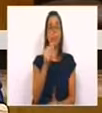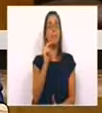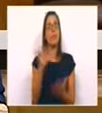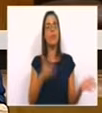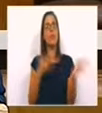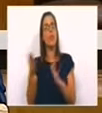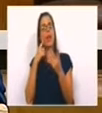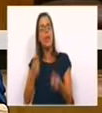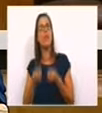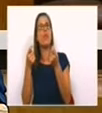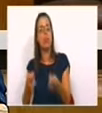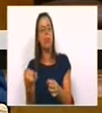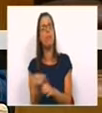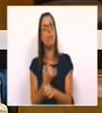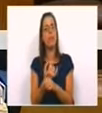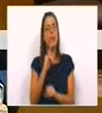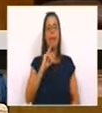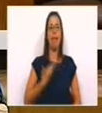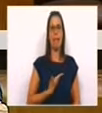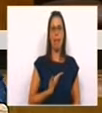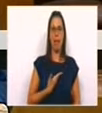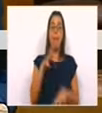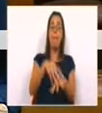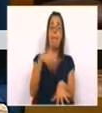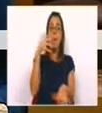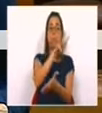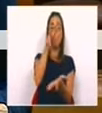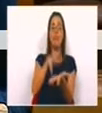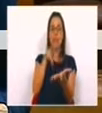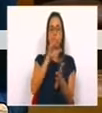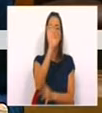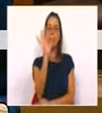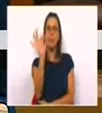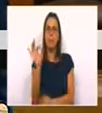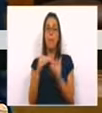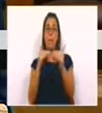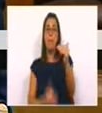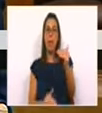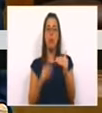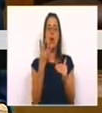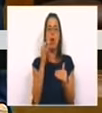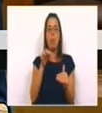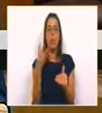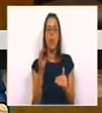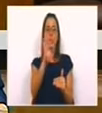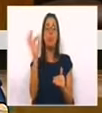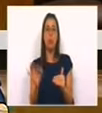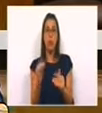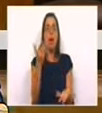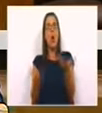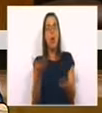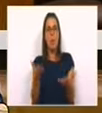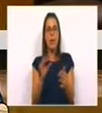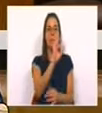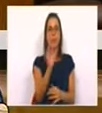pelo lado do investimento em atividades de ID, com o Parlamento a aprovar dotações inferiores em 4,4%